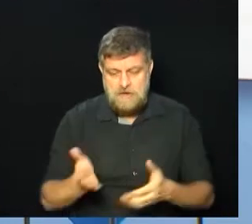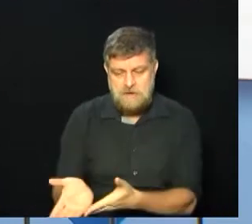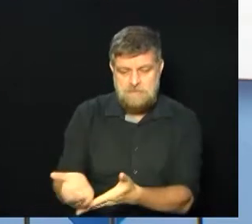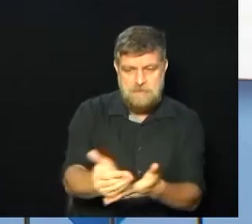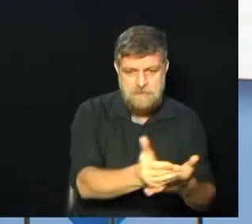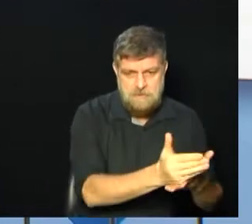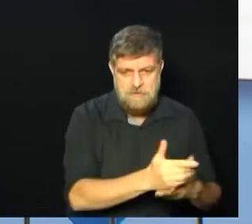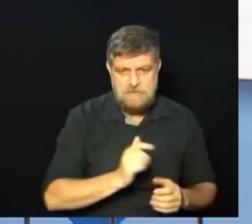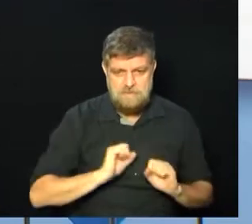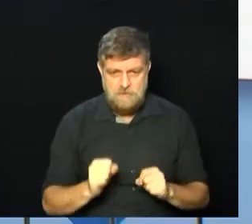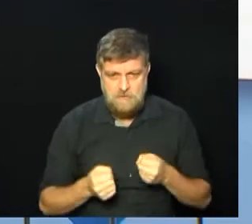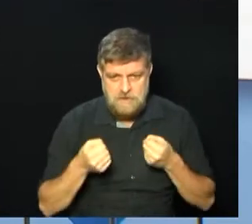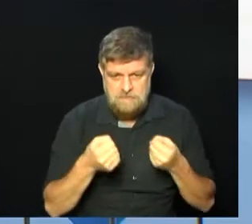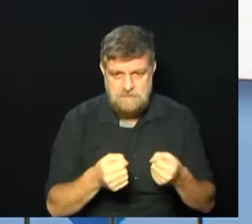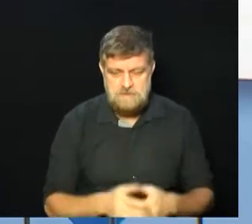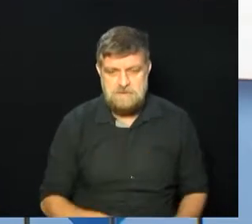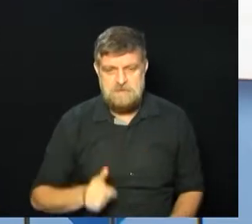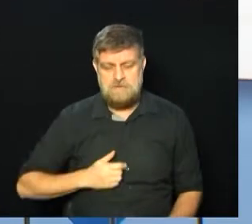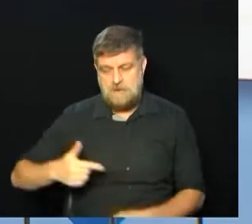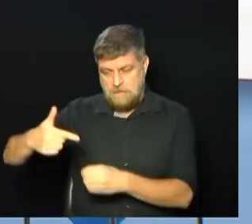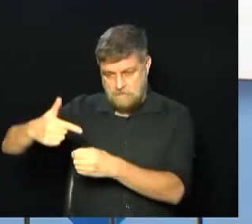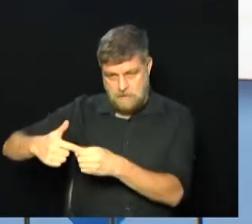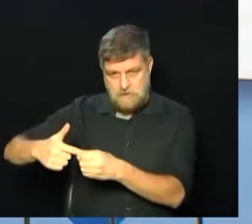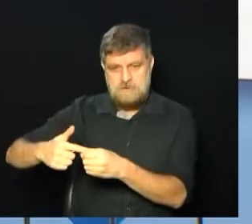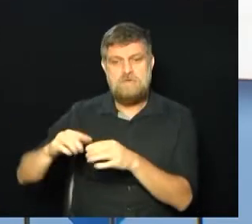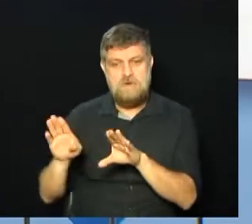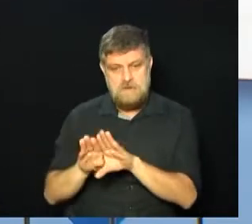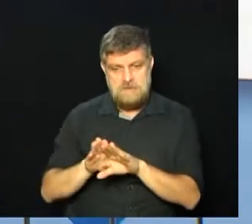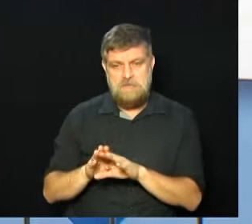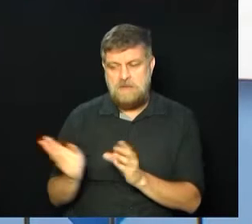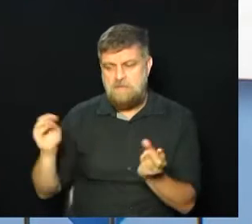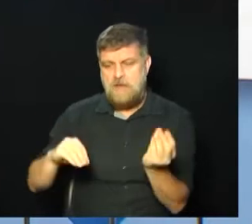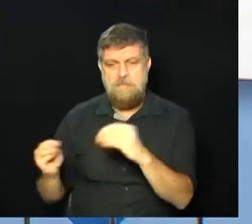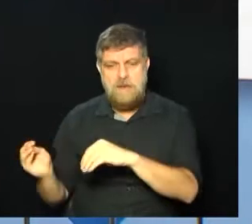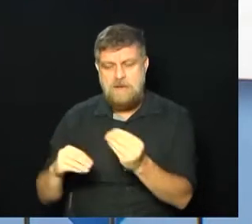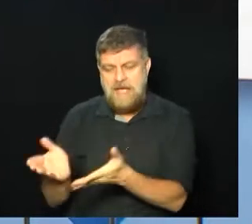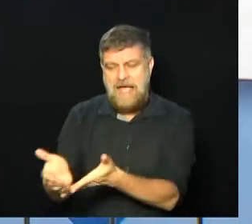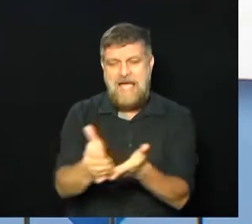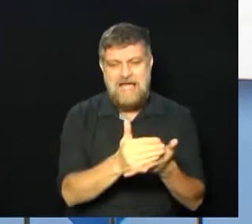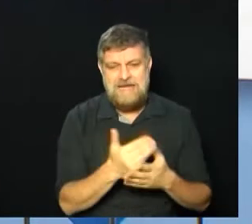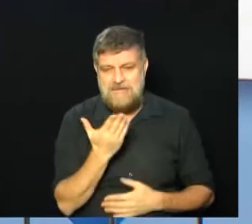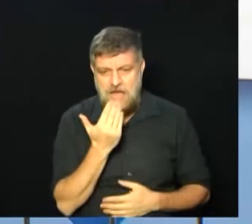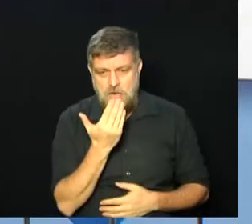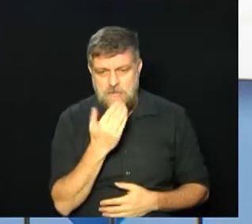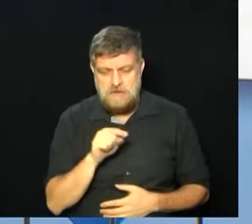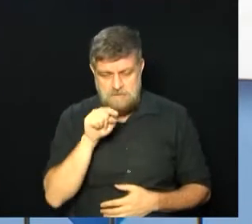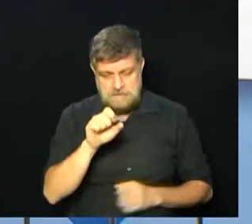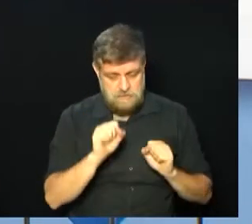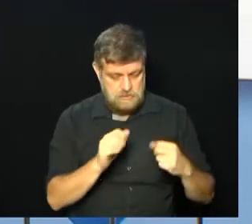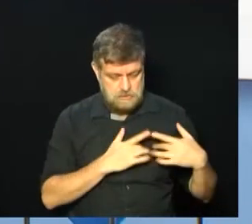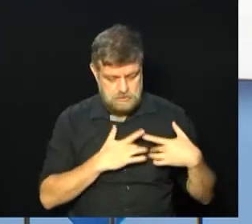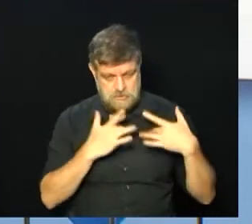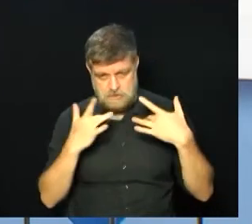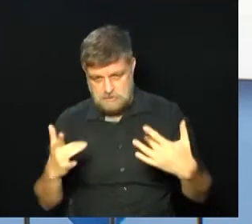ganhou agora um reforço os postos de combustíveis aqui de campinas Olha é mais uma opção para fazer a doação